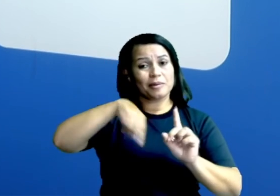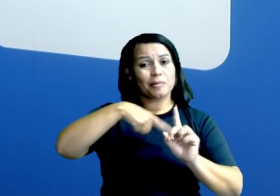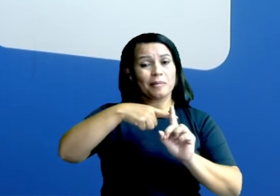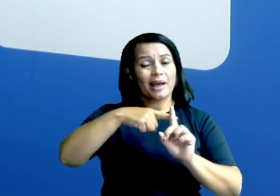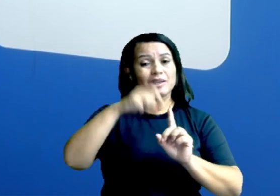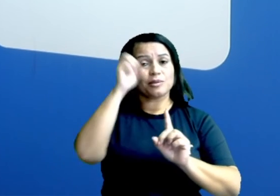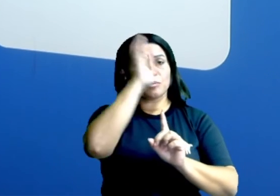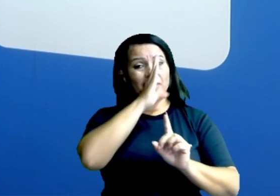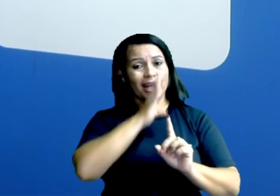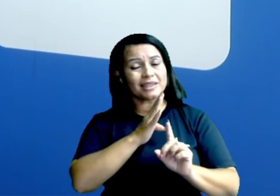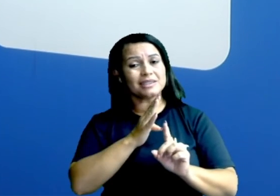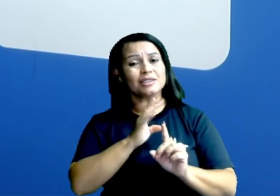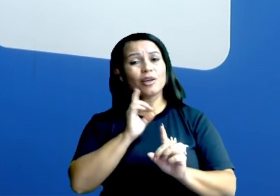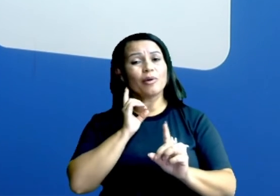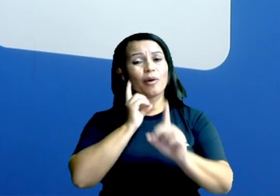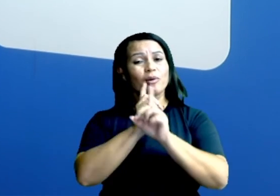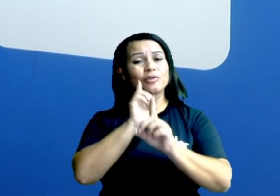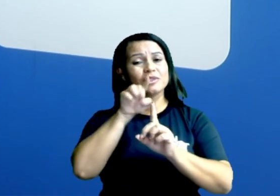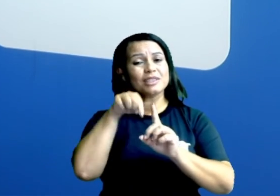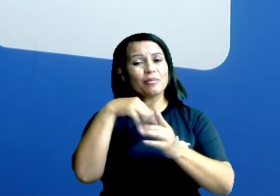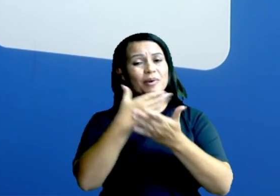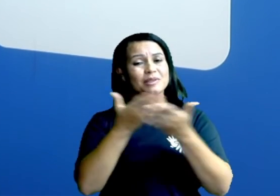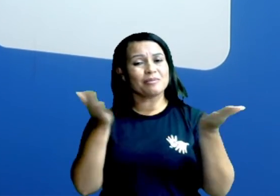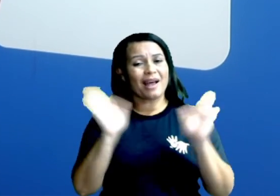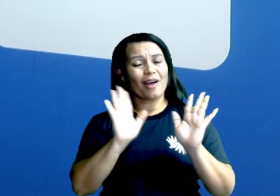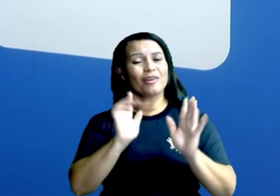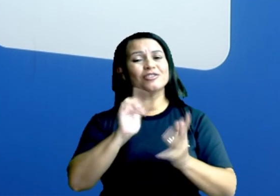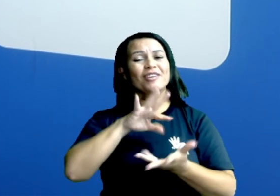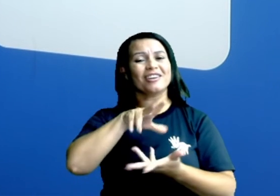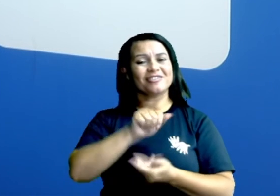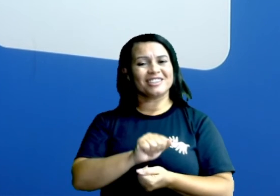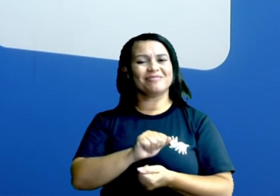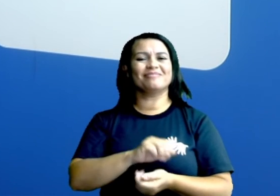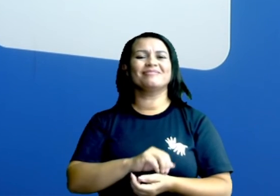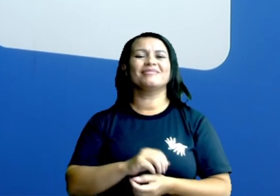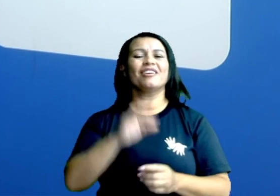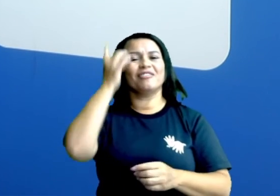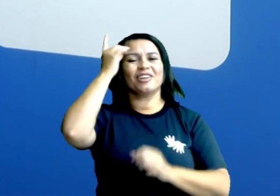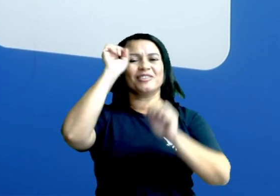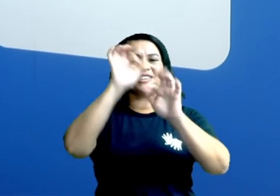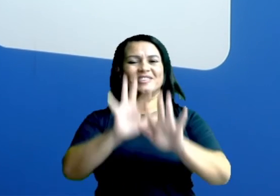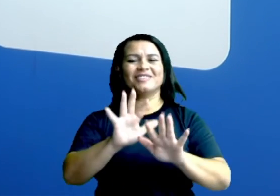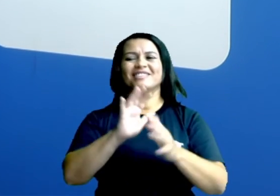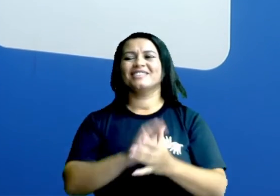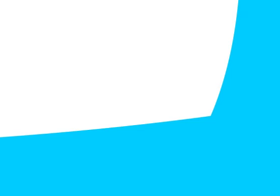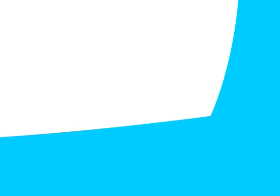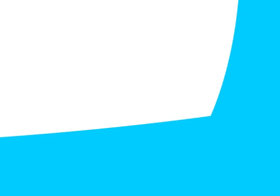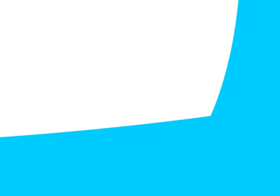território brasileiro e vejo vocês na próxima aula de geografia, tá certo? Fiquem com Deus.